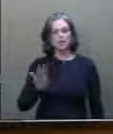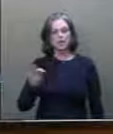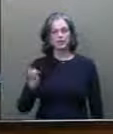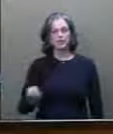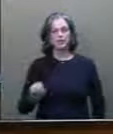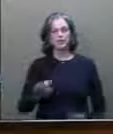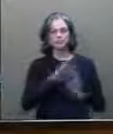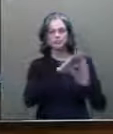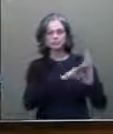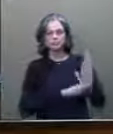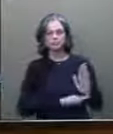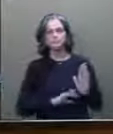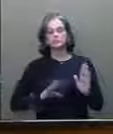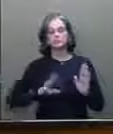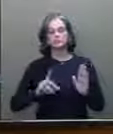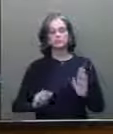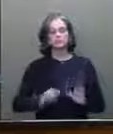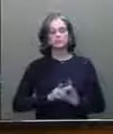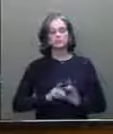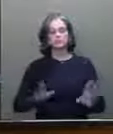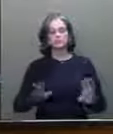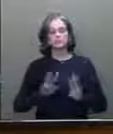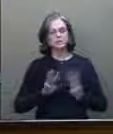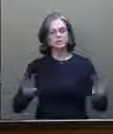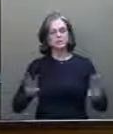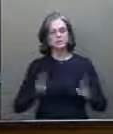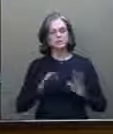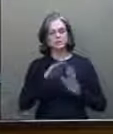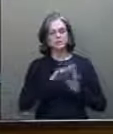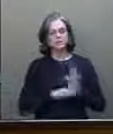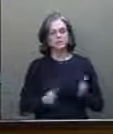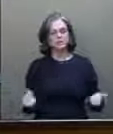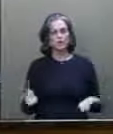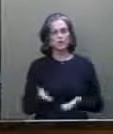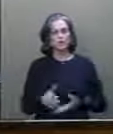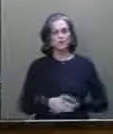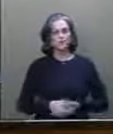foram disponibilizadas em avulso eletrônico e na ordem do dia eletrônica de hoje.